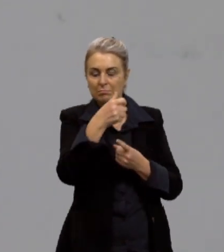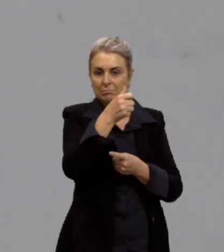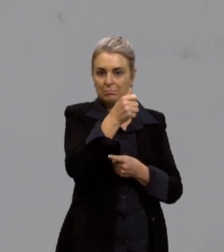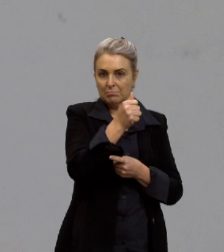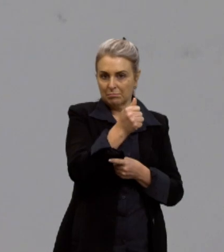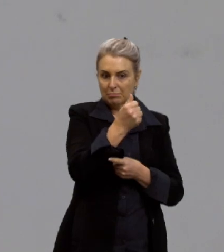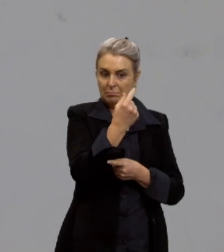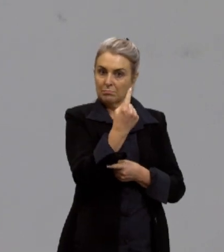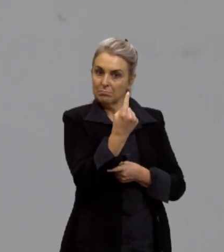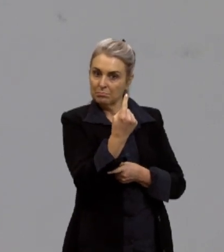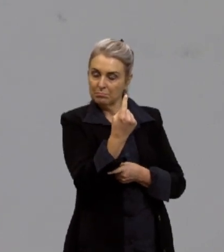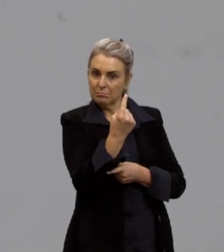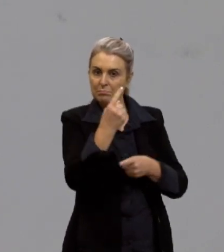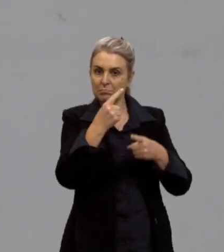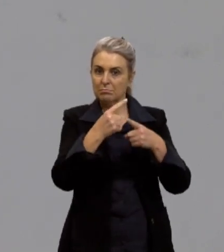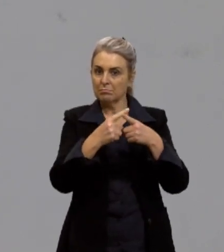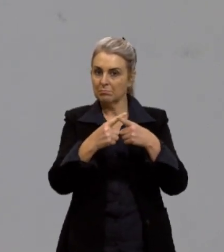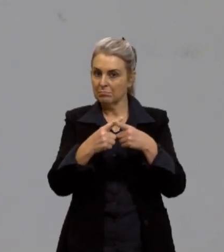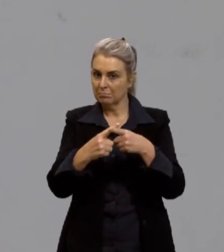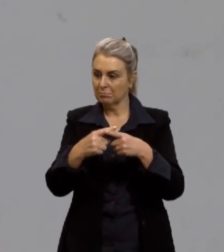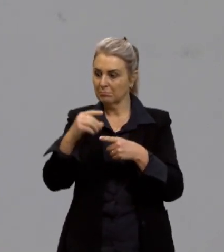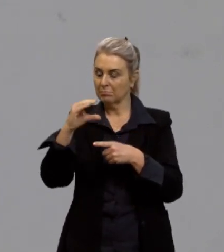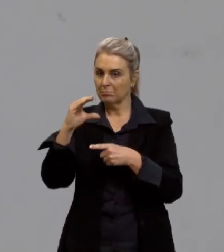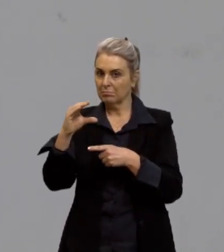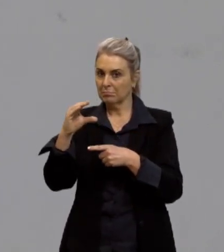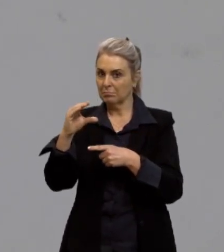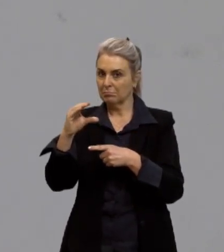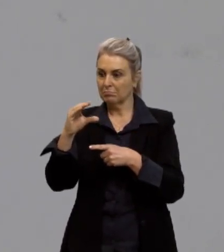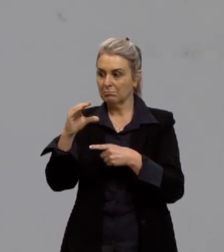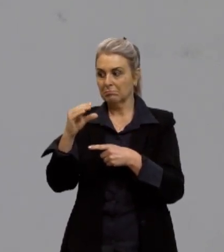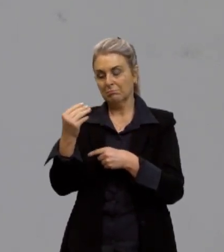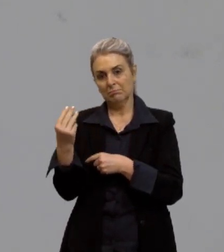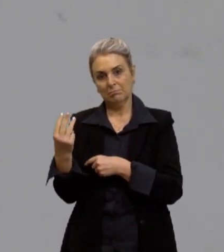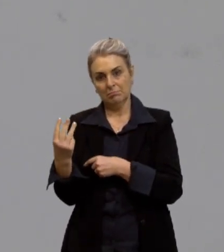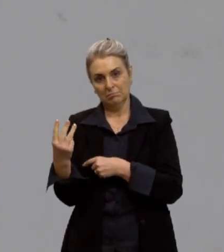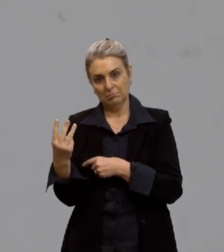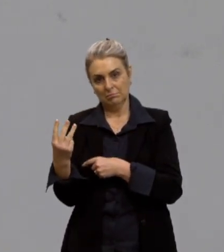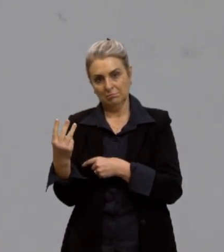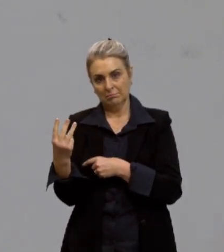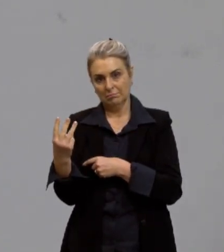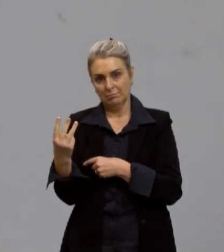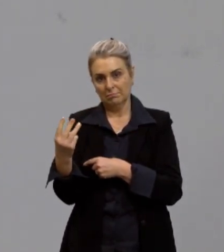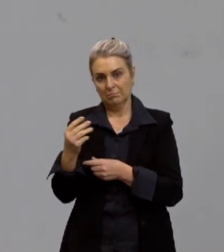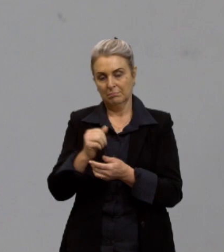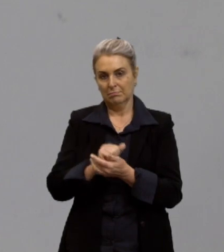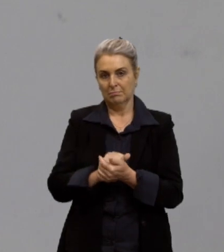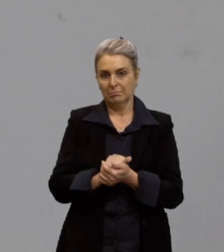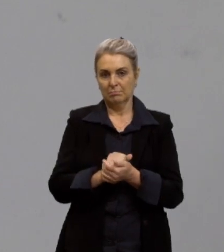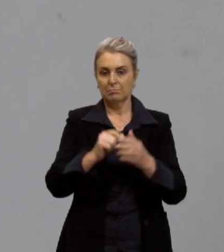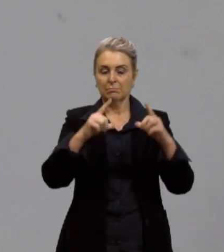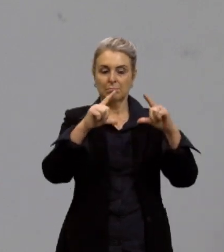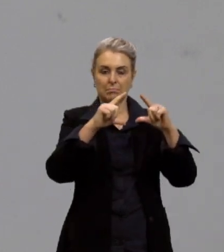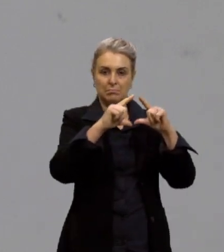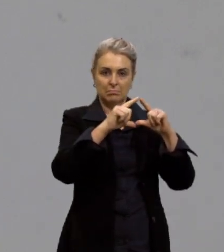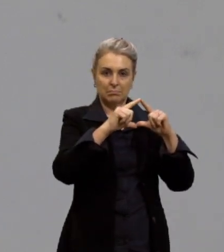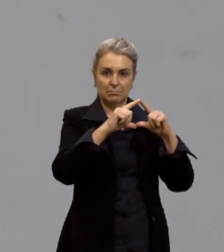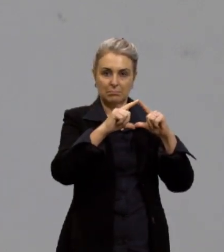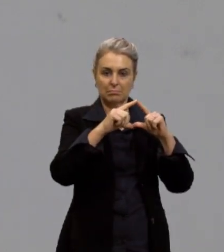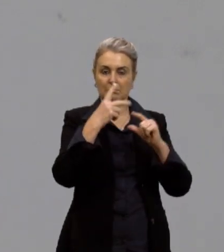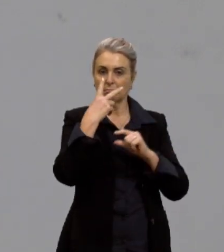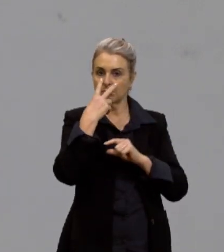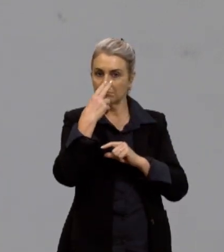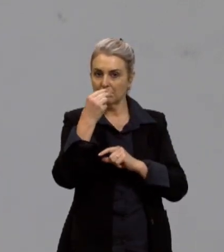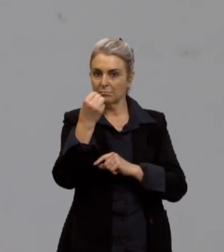1, vezes o termo C, que é 3. Então, delta é igual